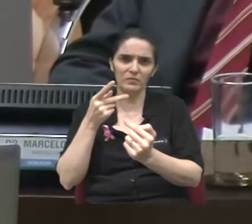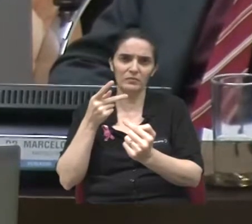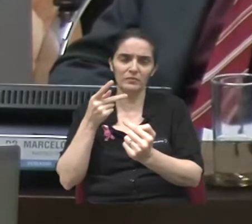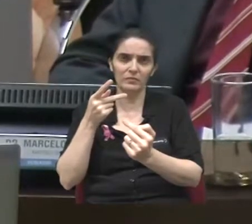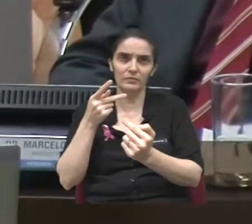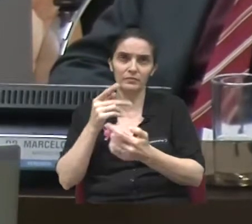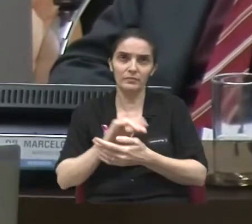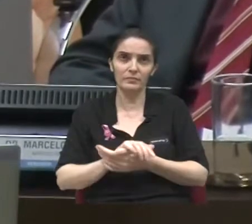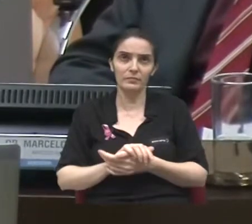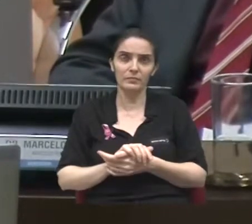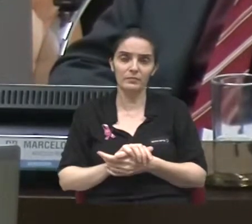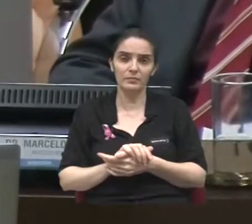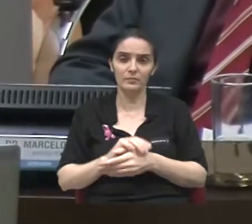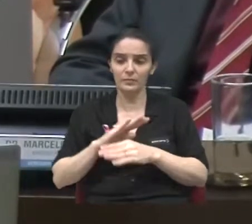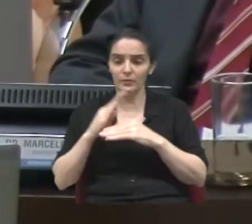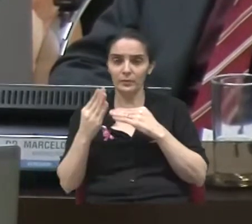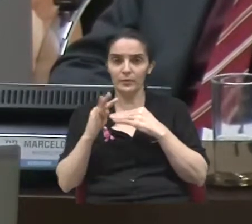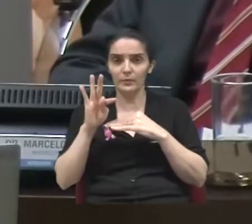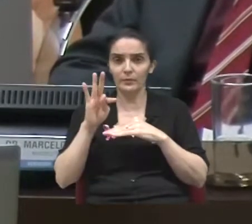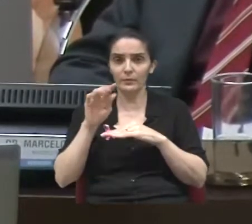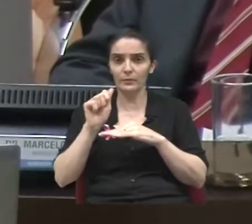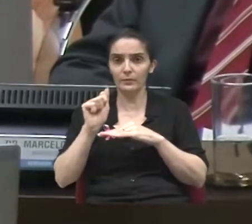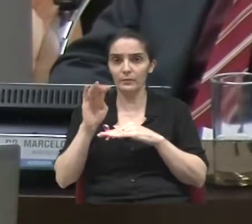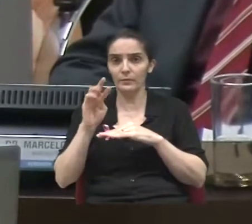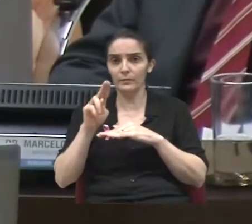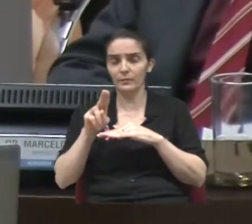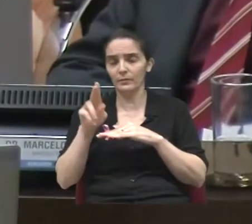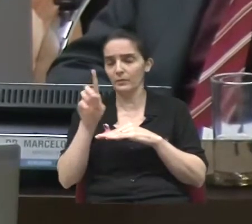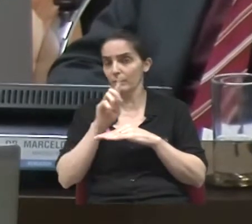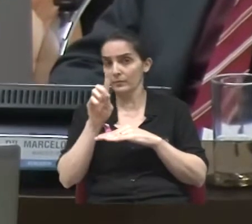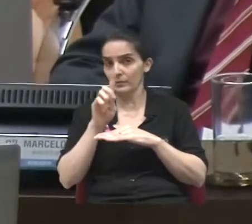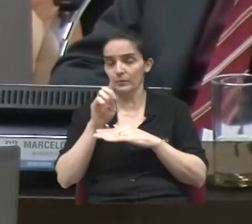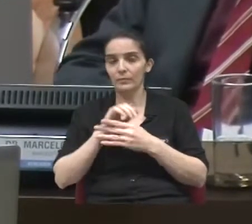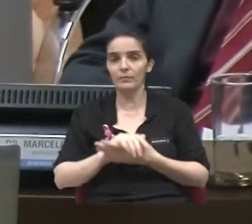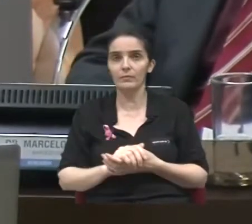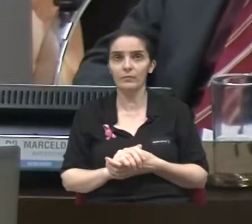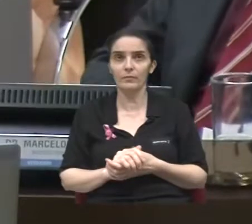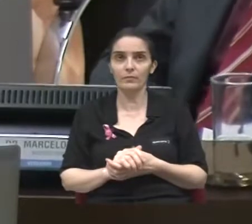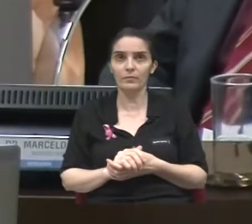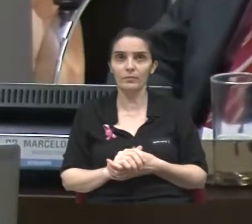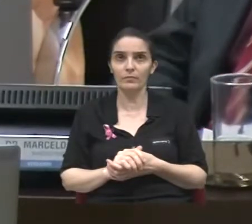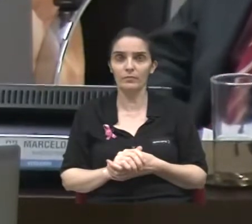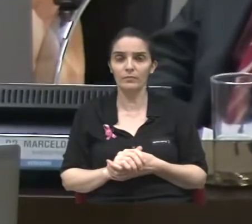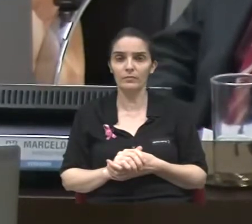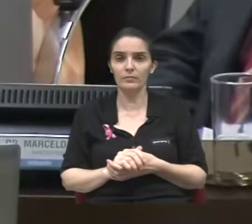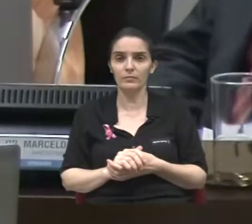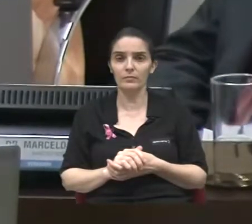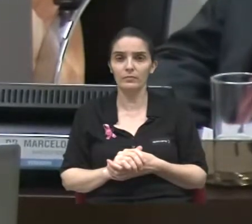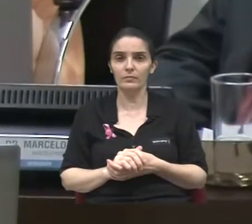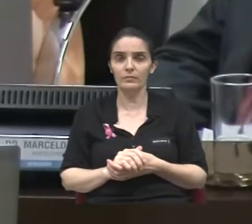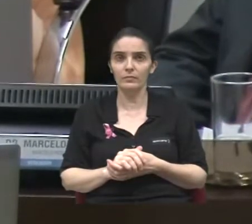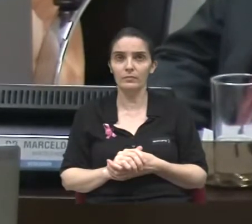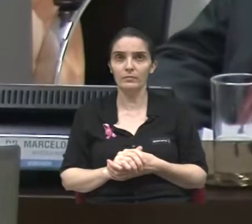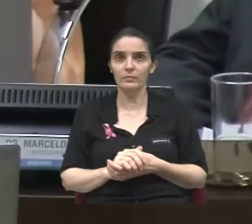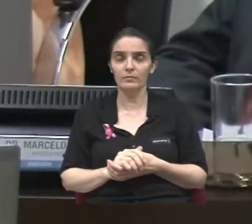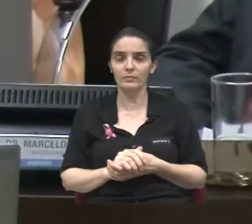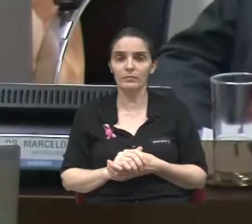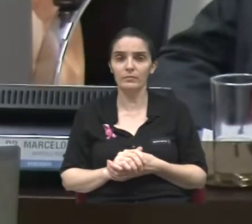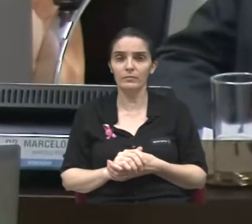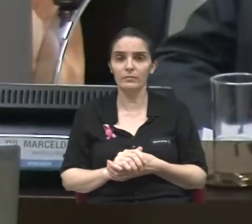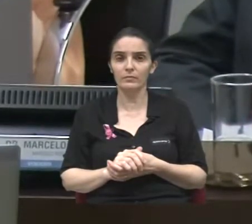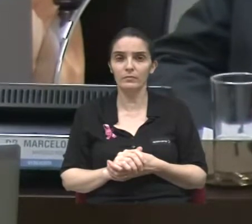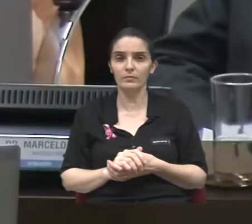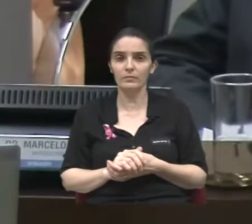do Tatu. Deu branco. Como? Jardim do Lago. Não. Não, no